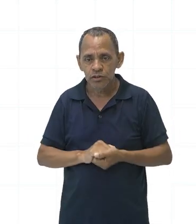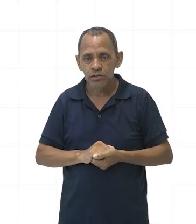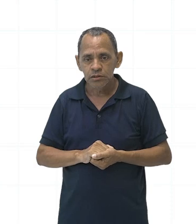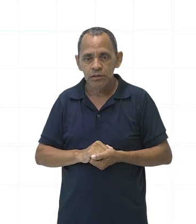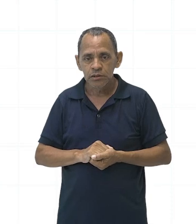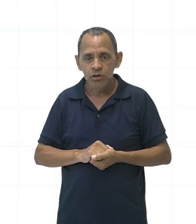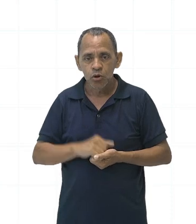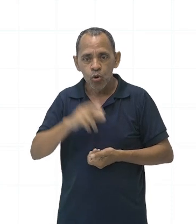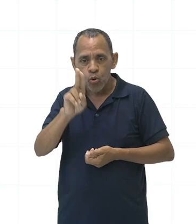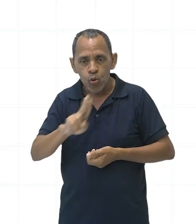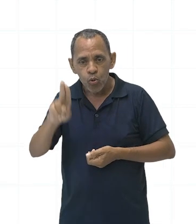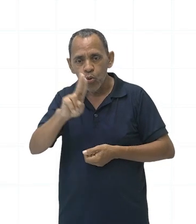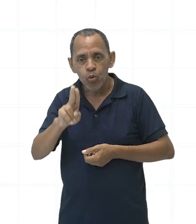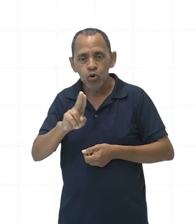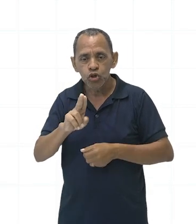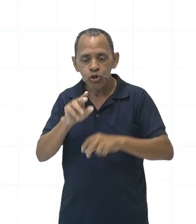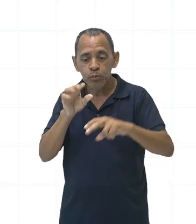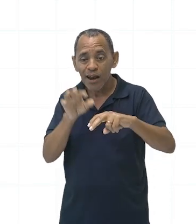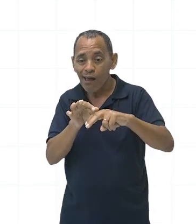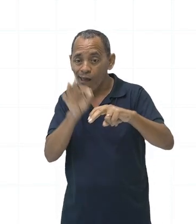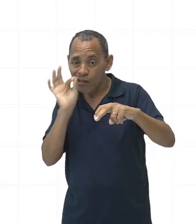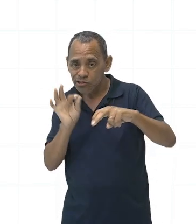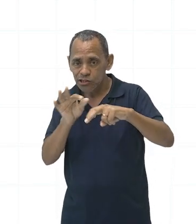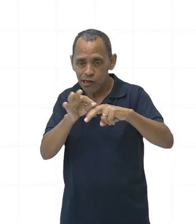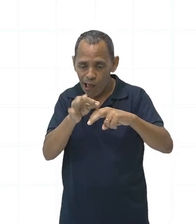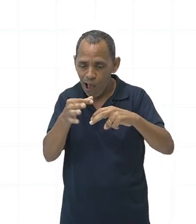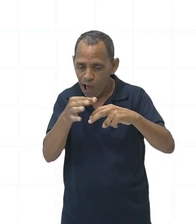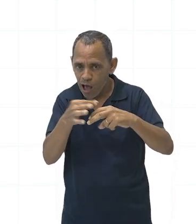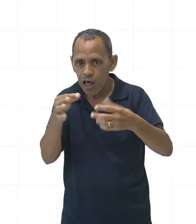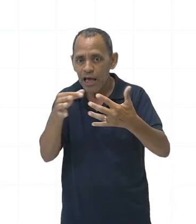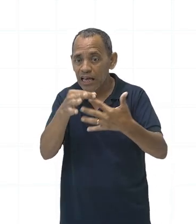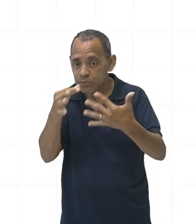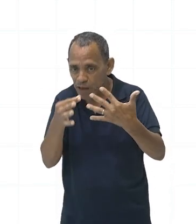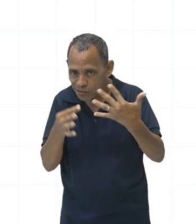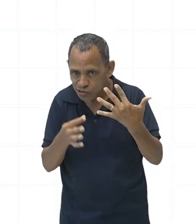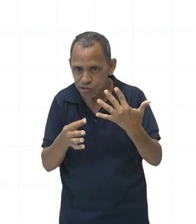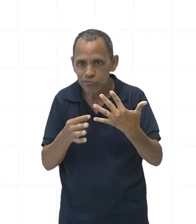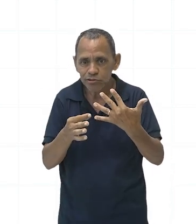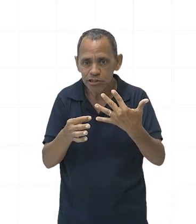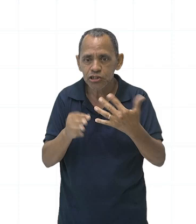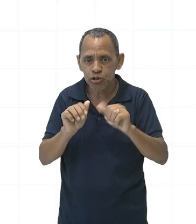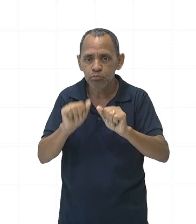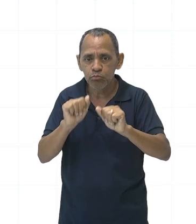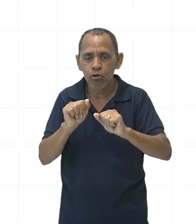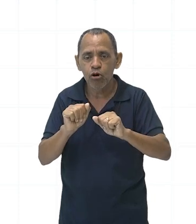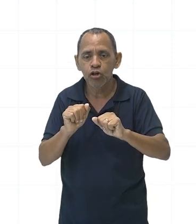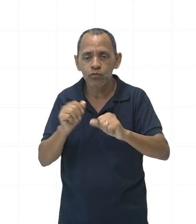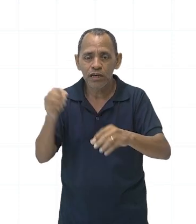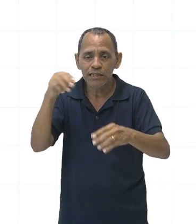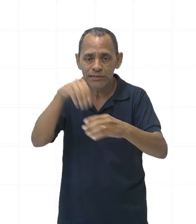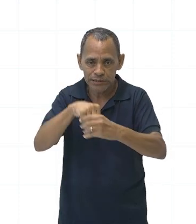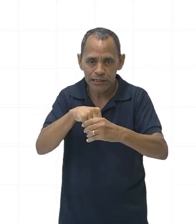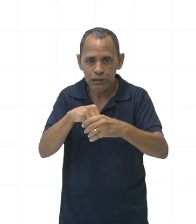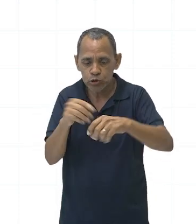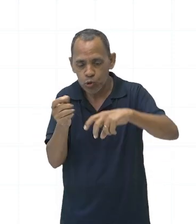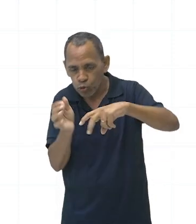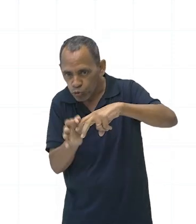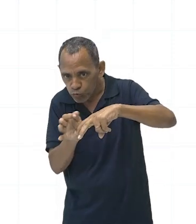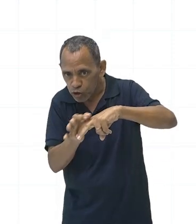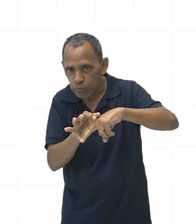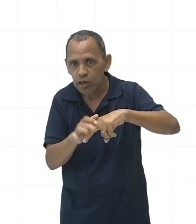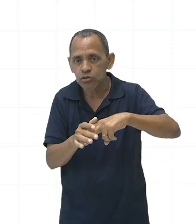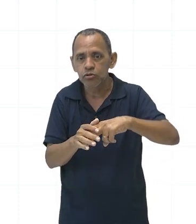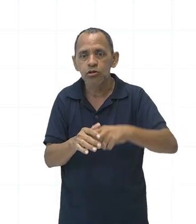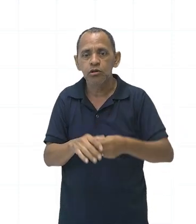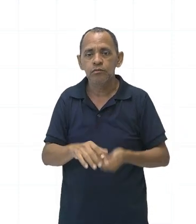machucado. Atenção, se houver algum objeto cravado no corte, não tente retirá-lo, pois pode